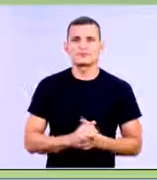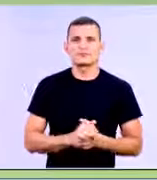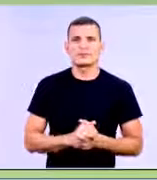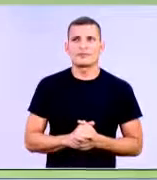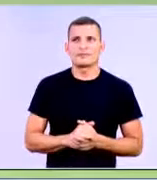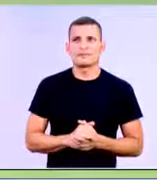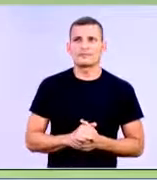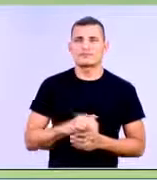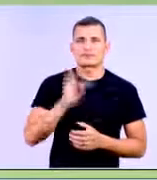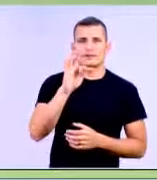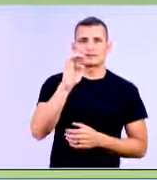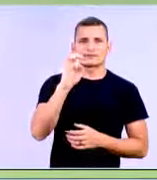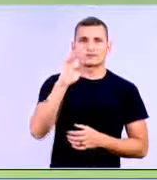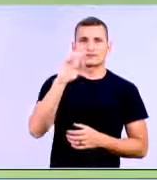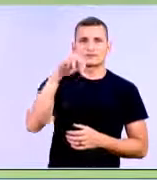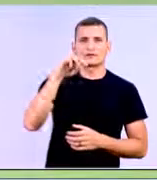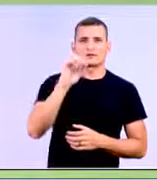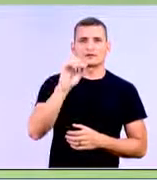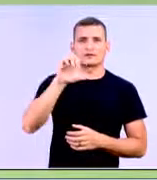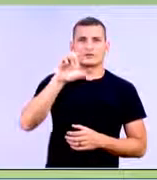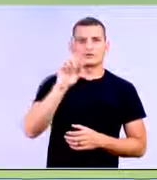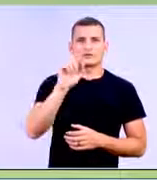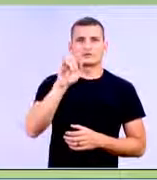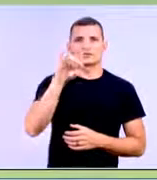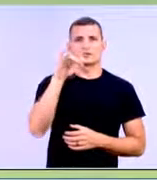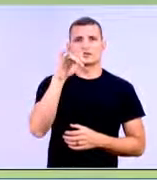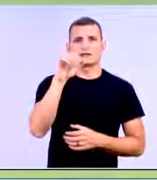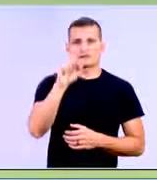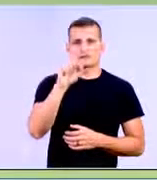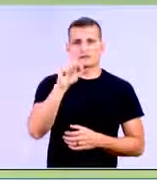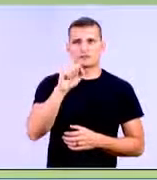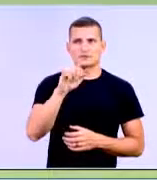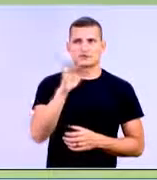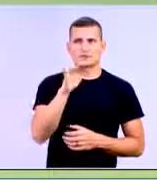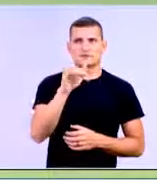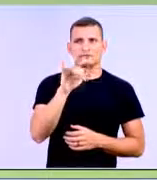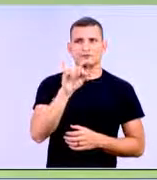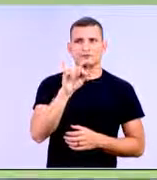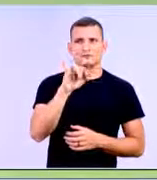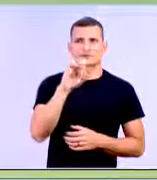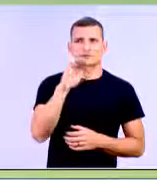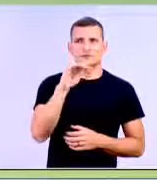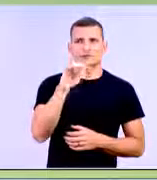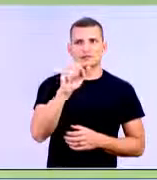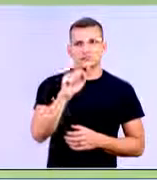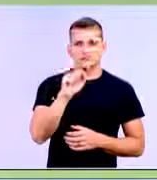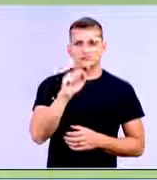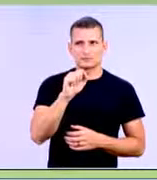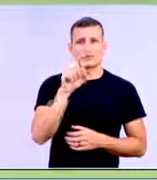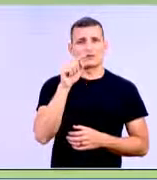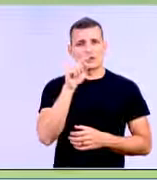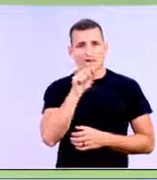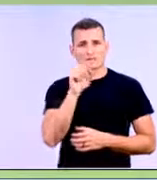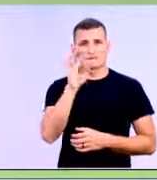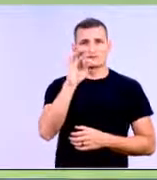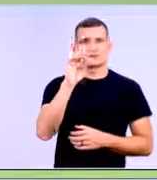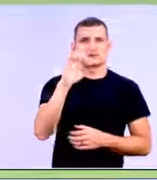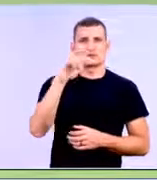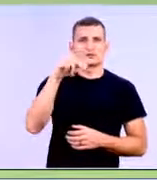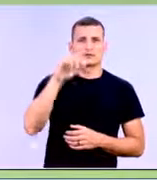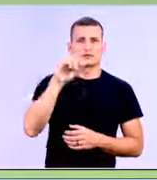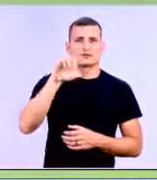As tecnológicas, as físicas e as humanas. Essas vulnerabilidades tecnológicas, elas compreendem